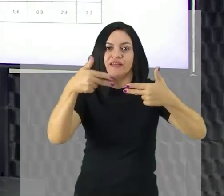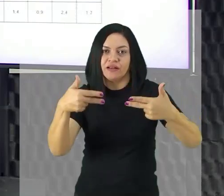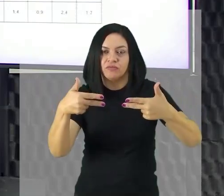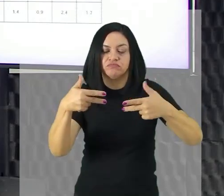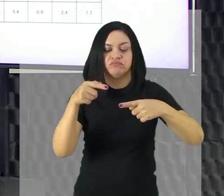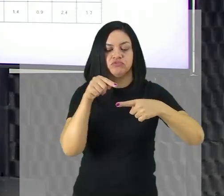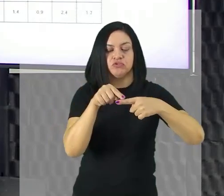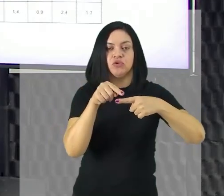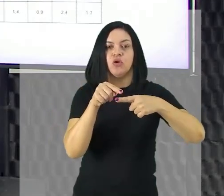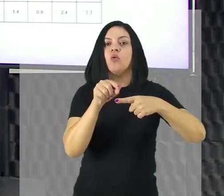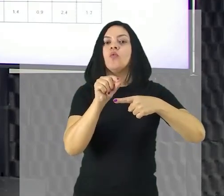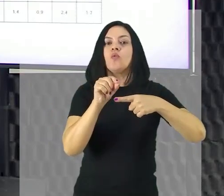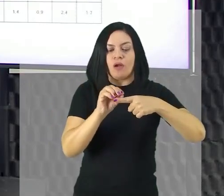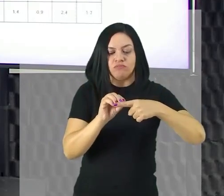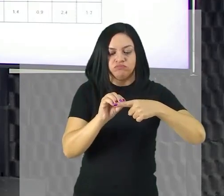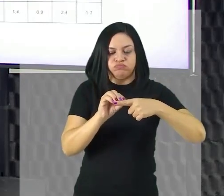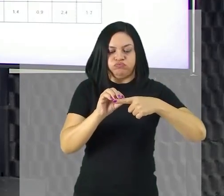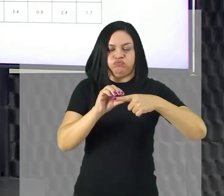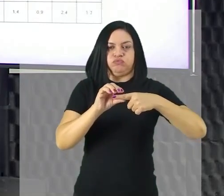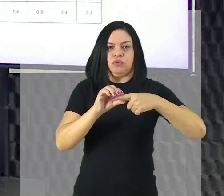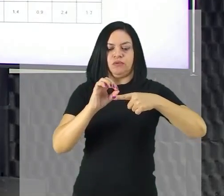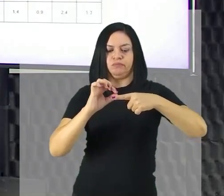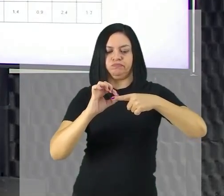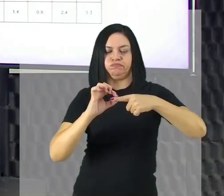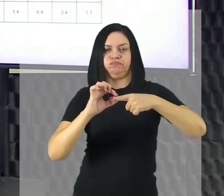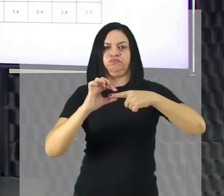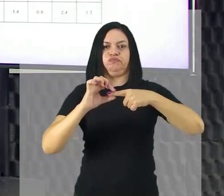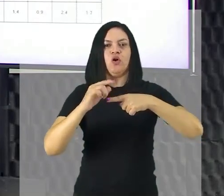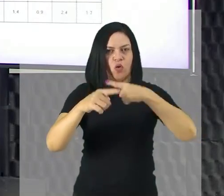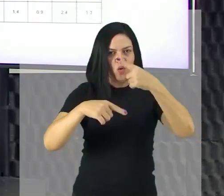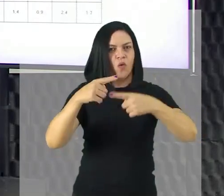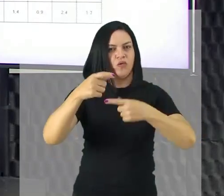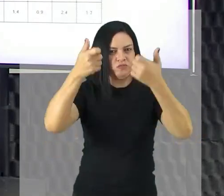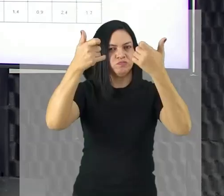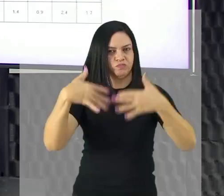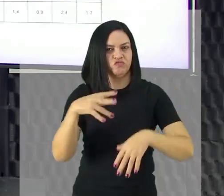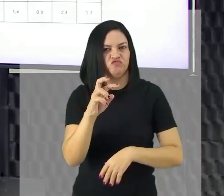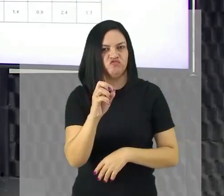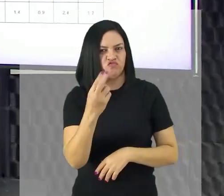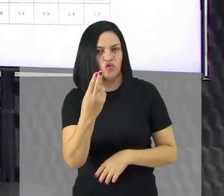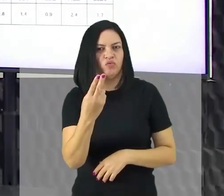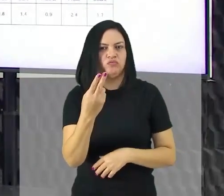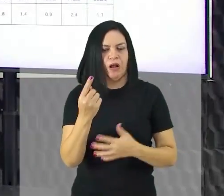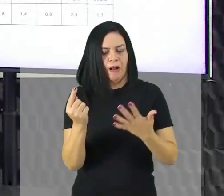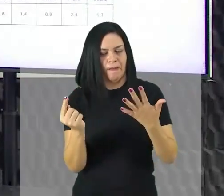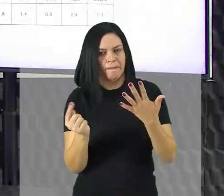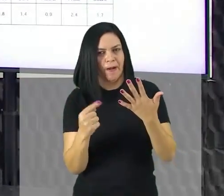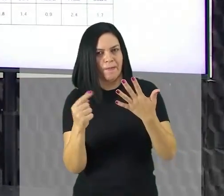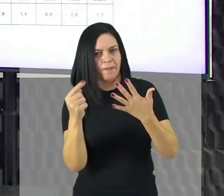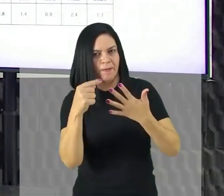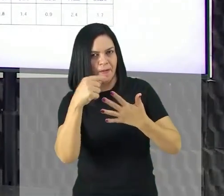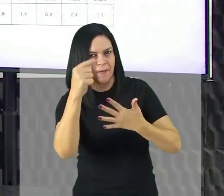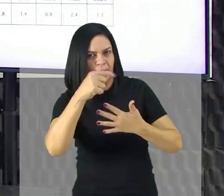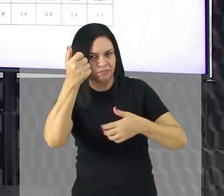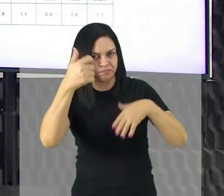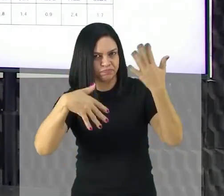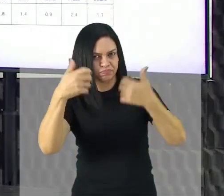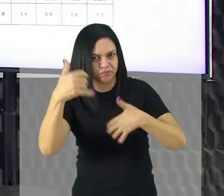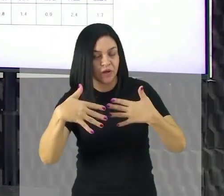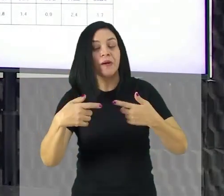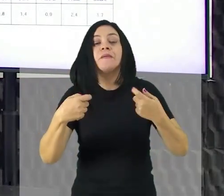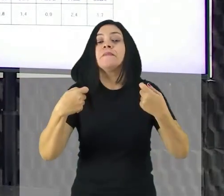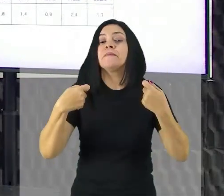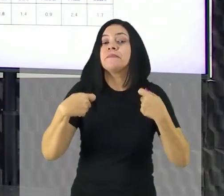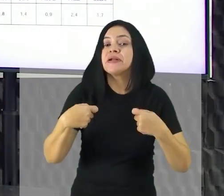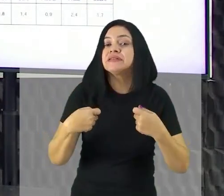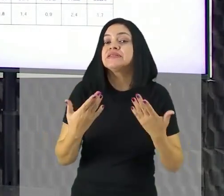essa dilatação, dentre outros fatores que falarei posteriormente, dentre outros fatores, precisa